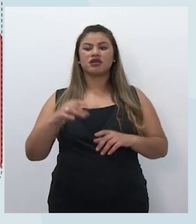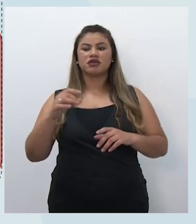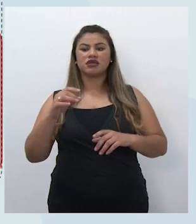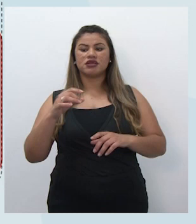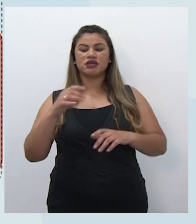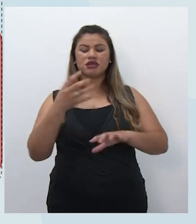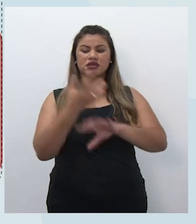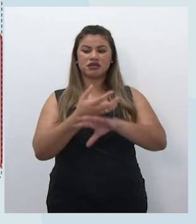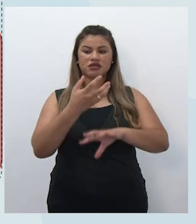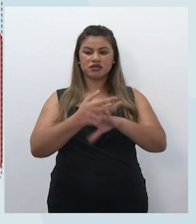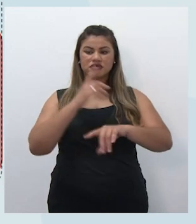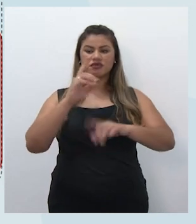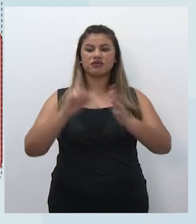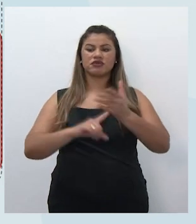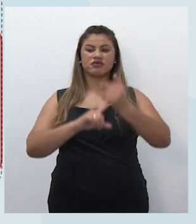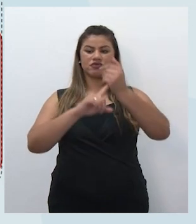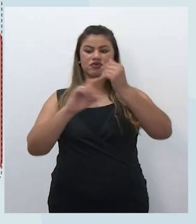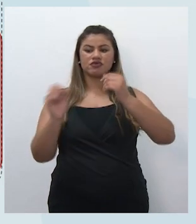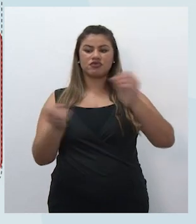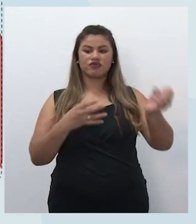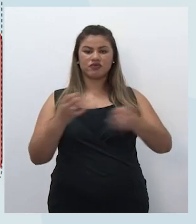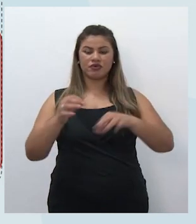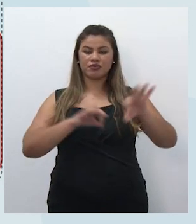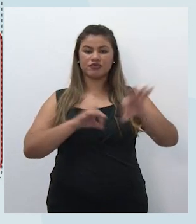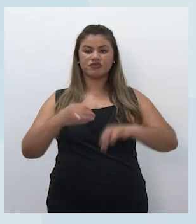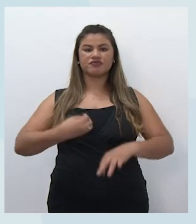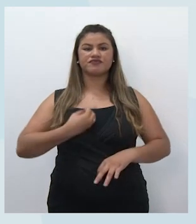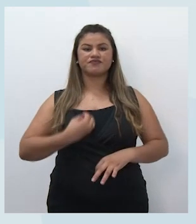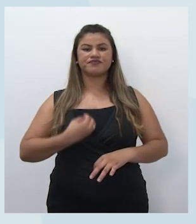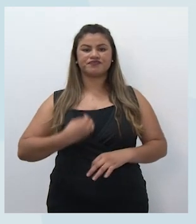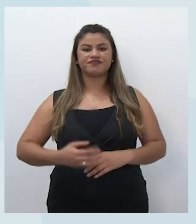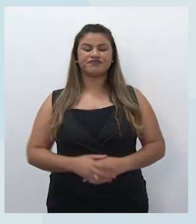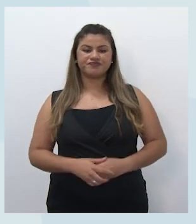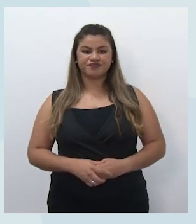projeto de vida. Passa para mim, por favor.